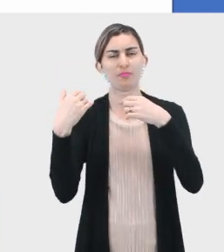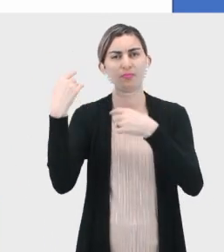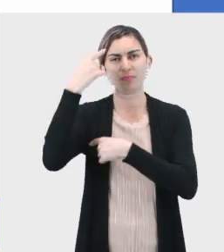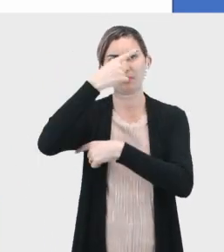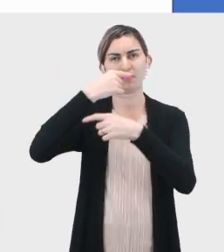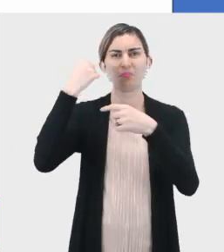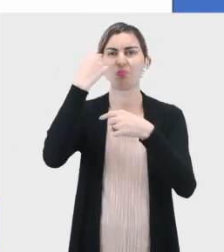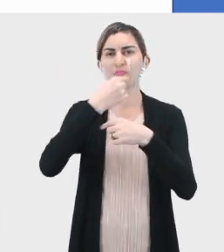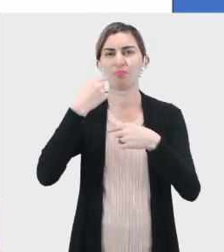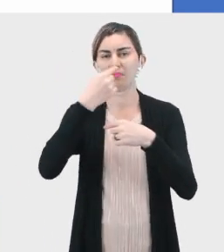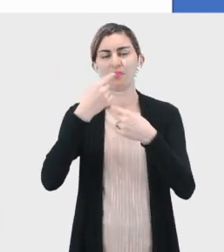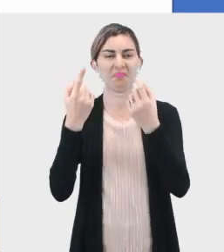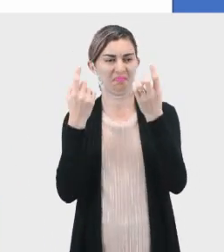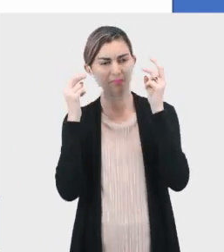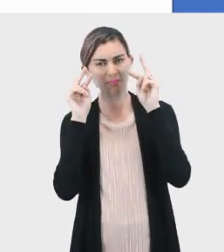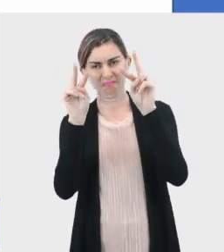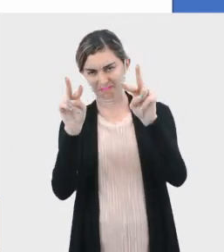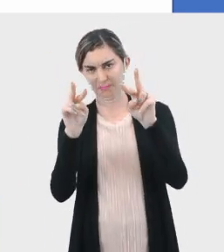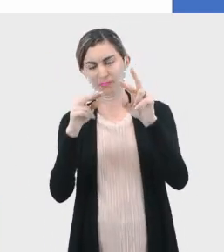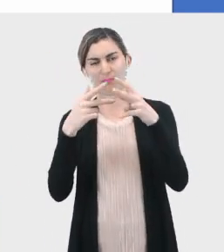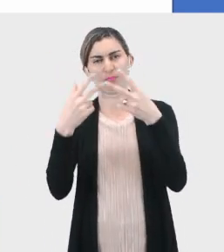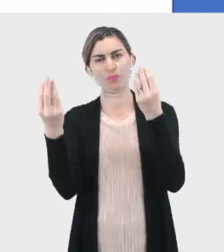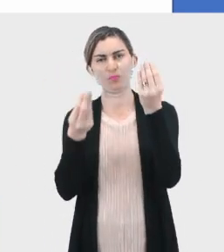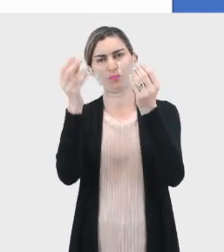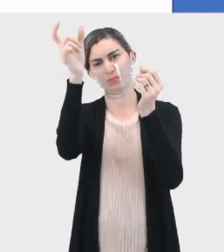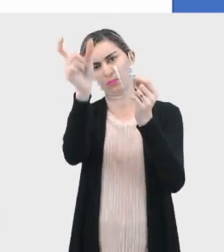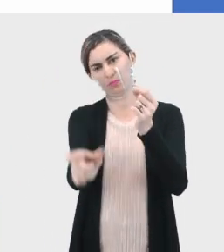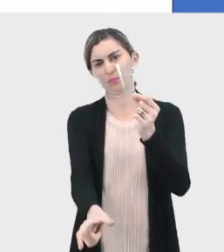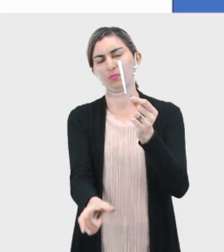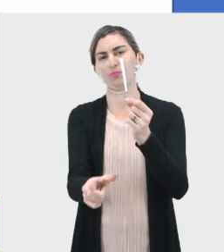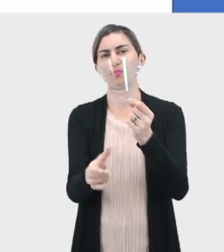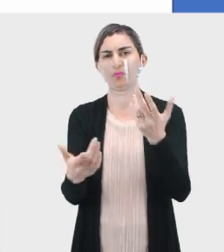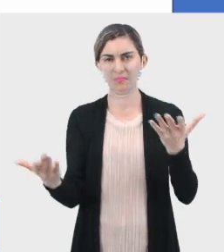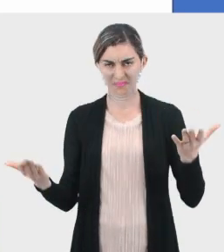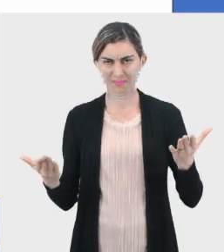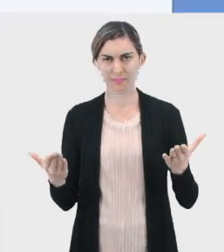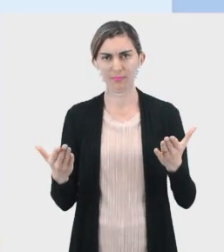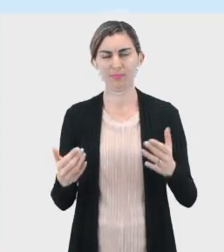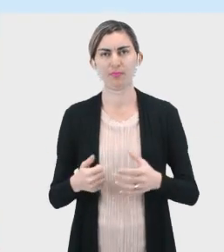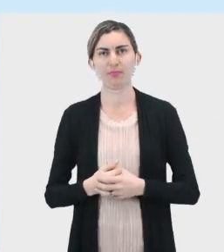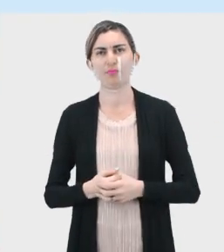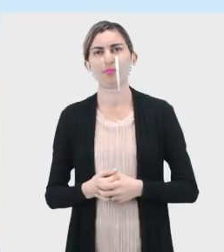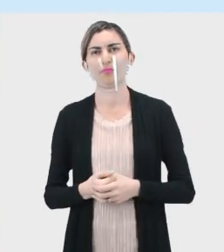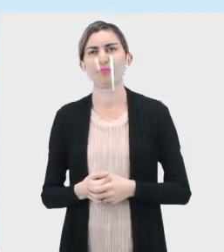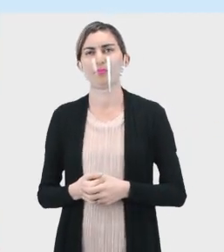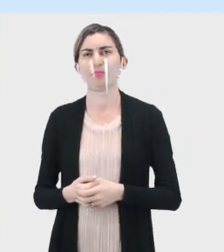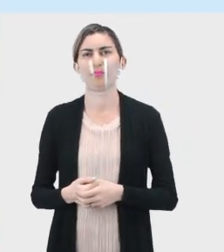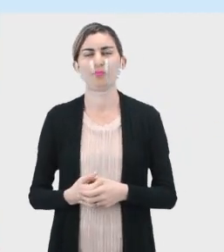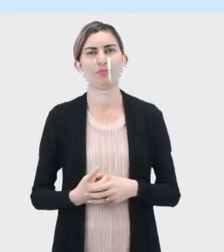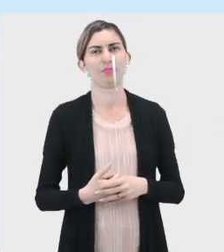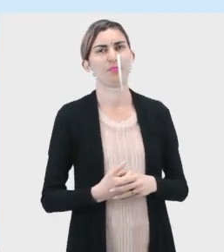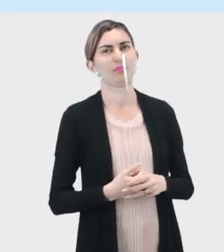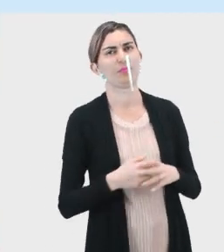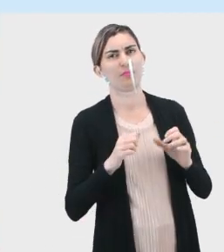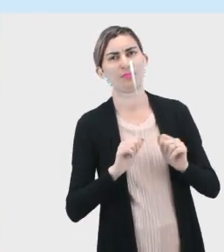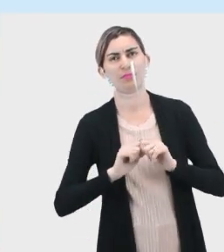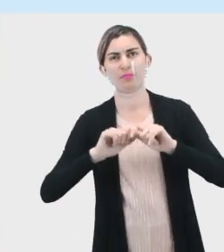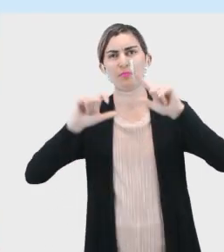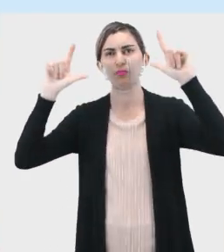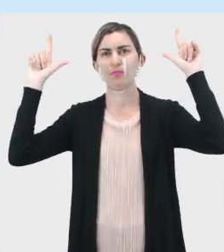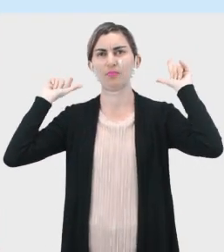uma prévia do que nós iremos ver sobre o Phenomenal Woman. Vamos lá, para a